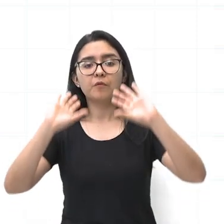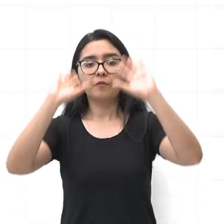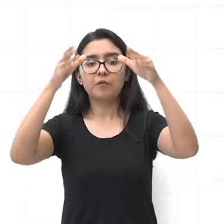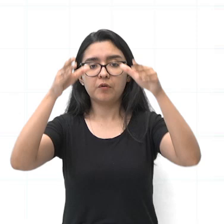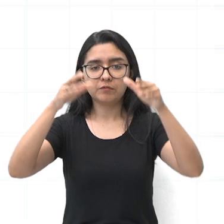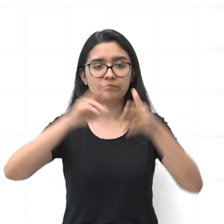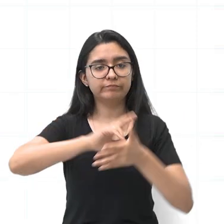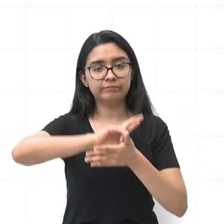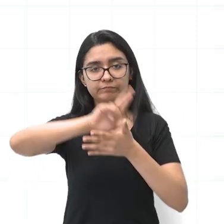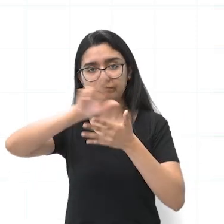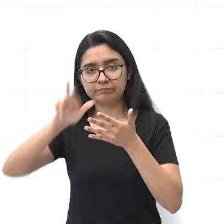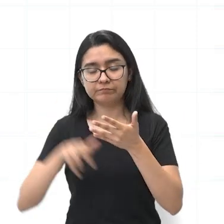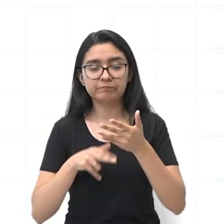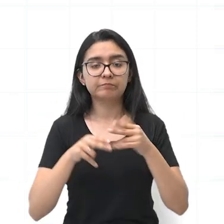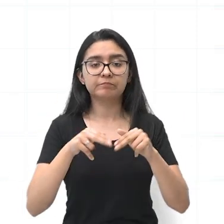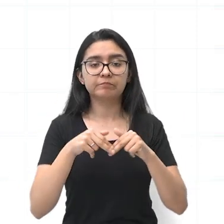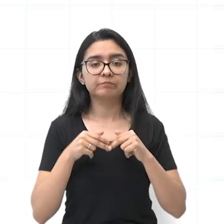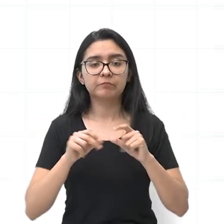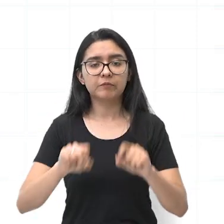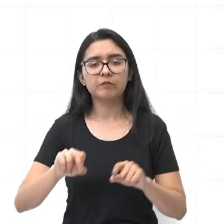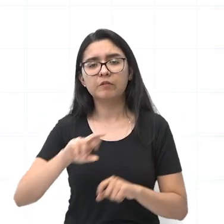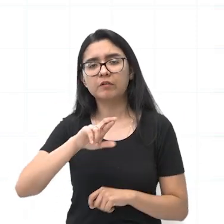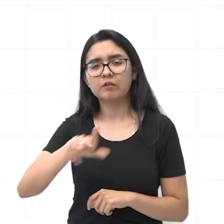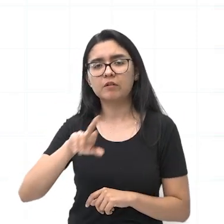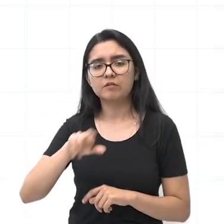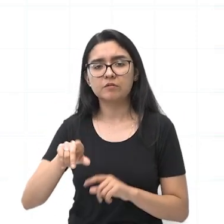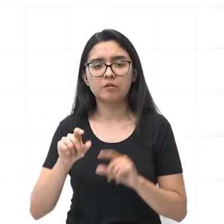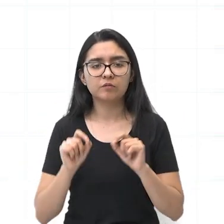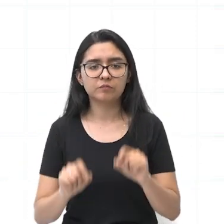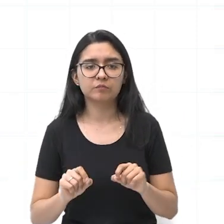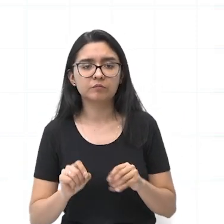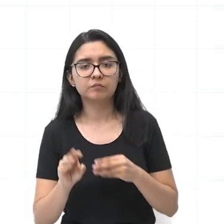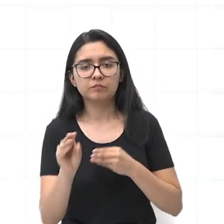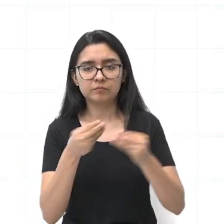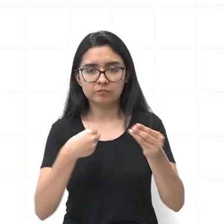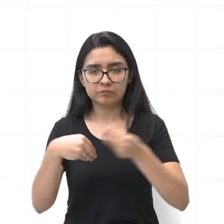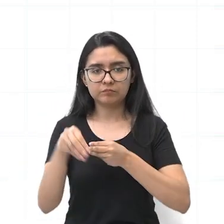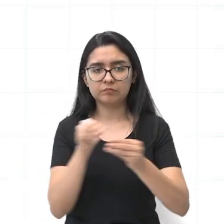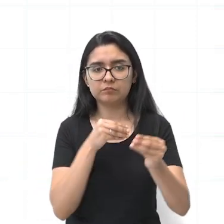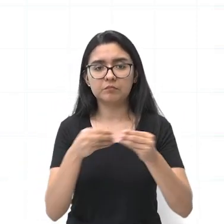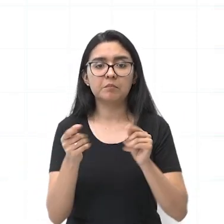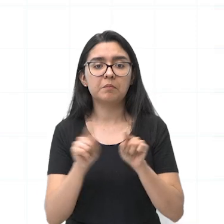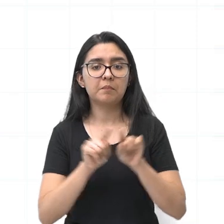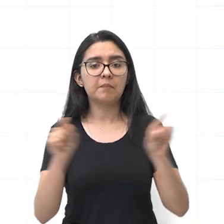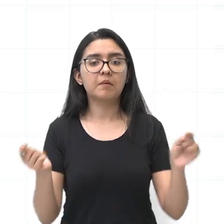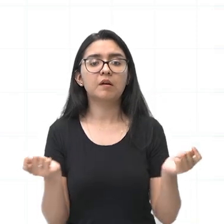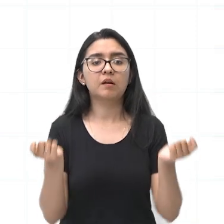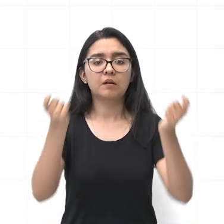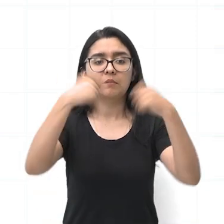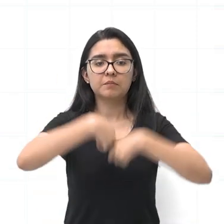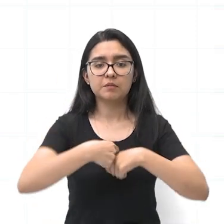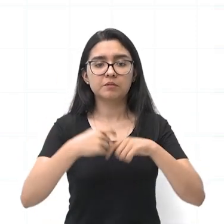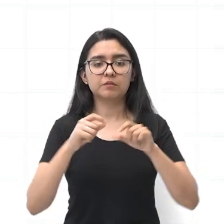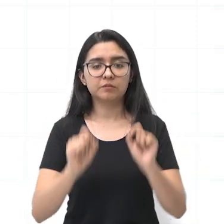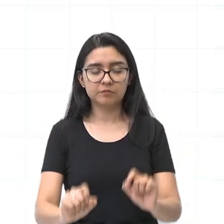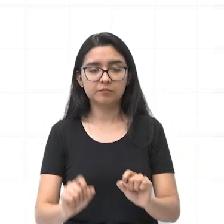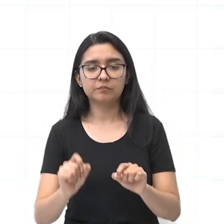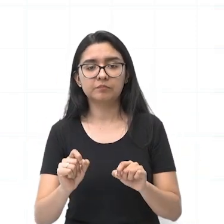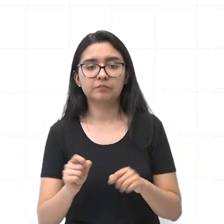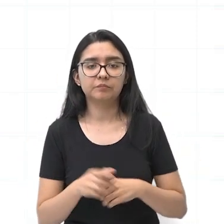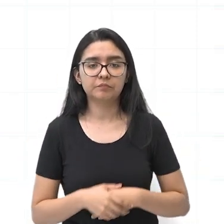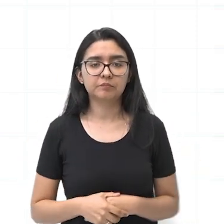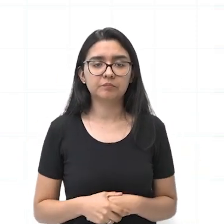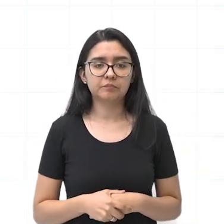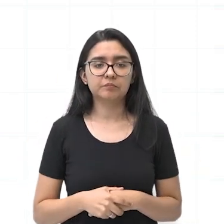outras, pois não está relacionado só com esticar-se, mas com a capacidade da amplitude e